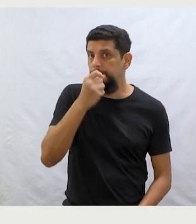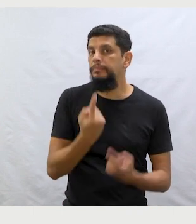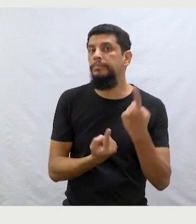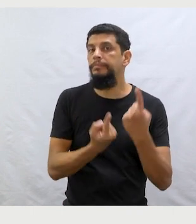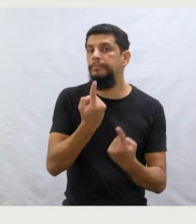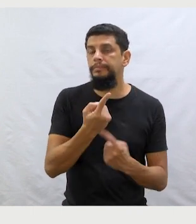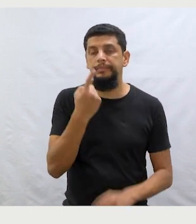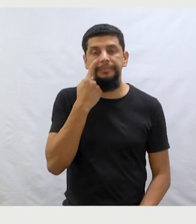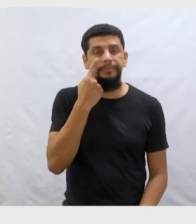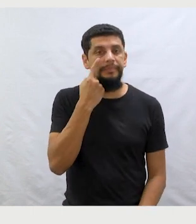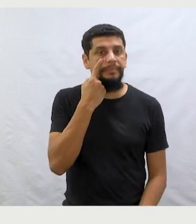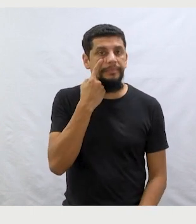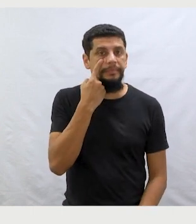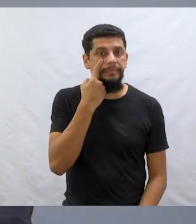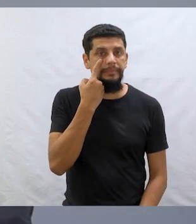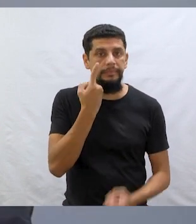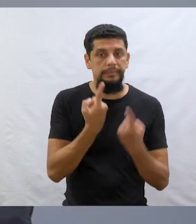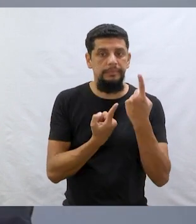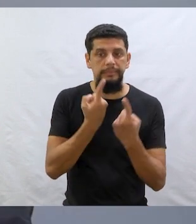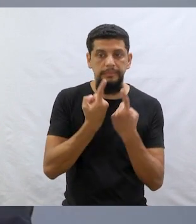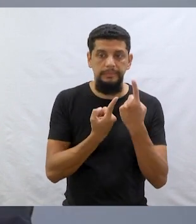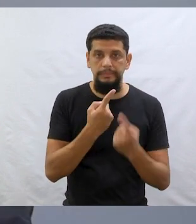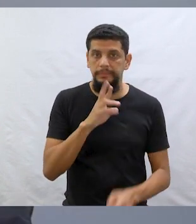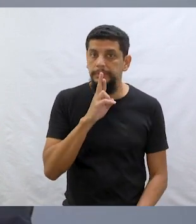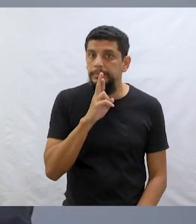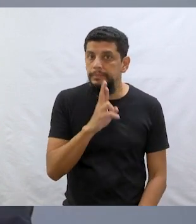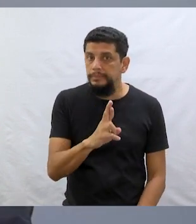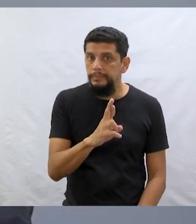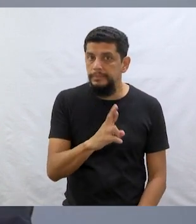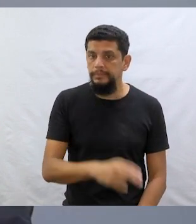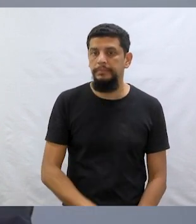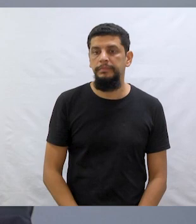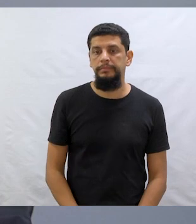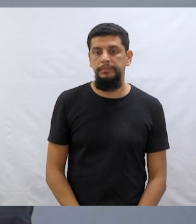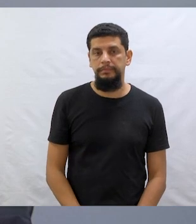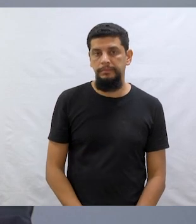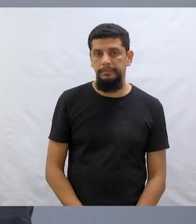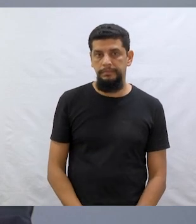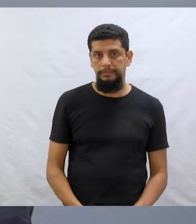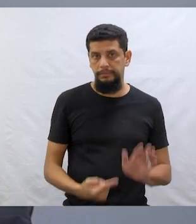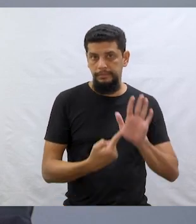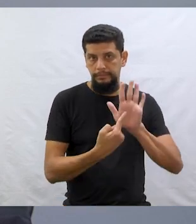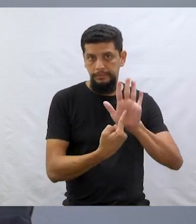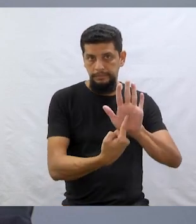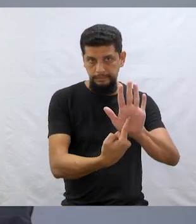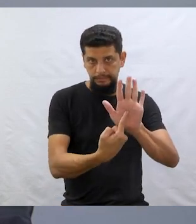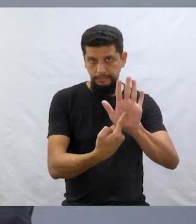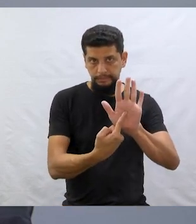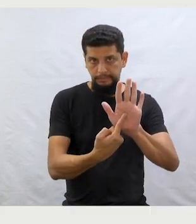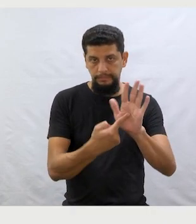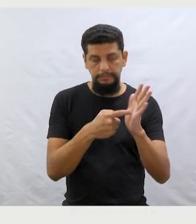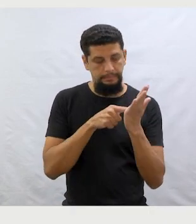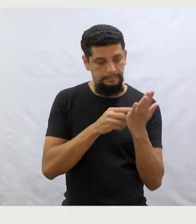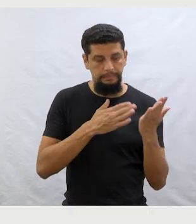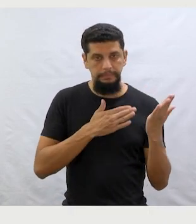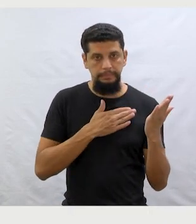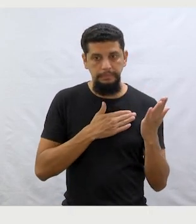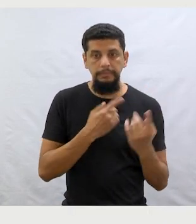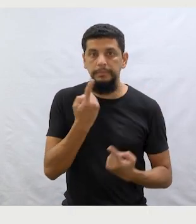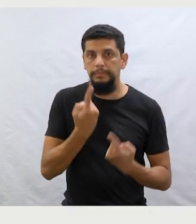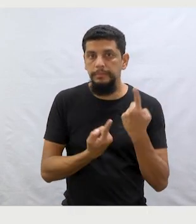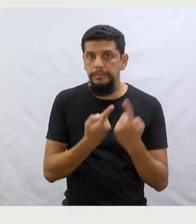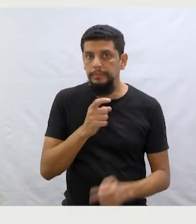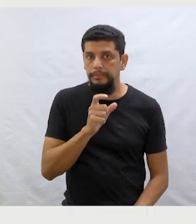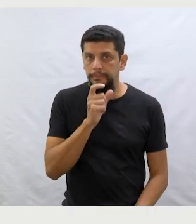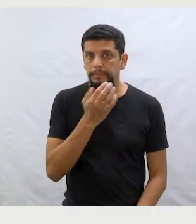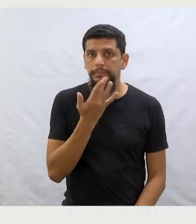laranjada? Vamos ver? Qual é a cor que vai identificar? Aponte com o dedinho lá. Qual é a